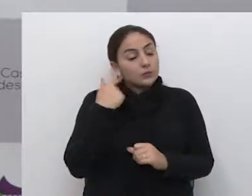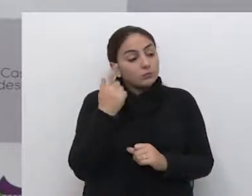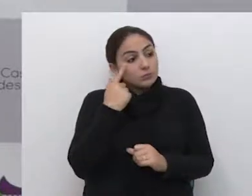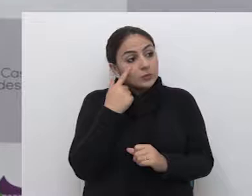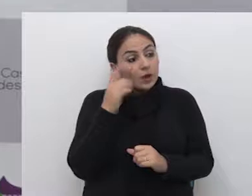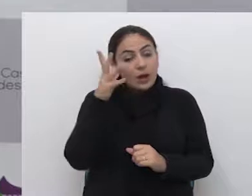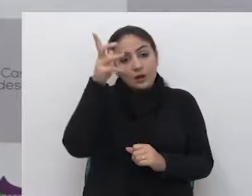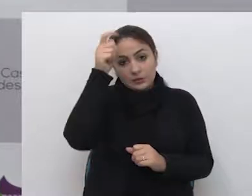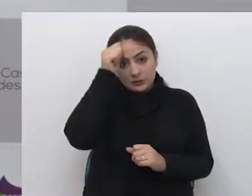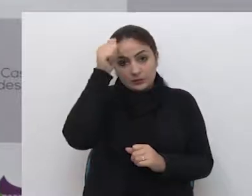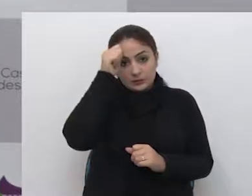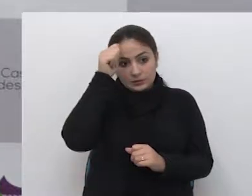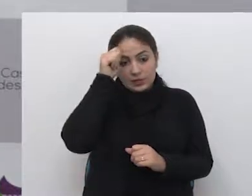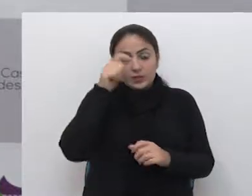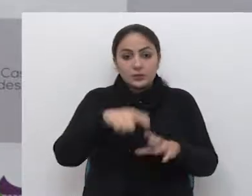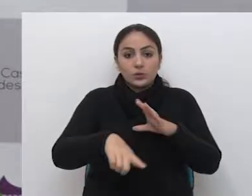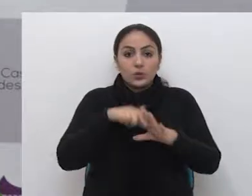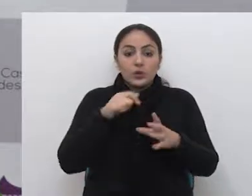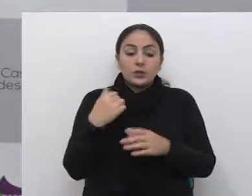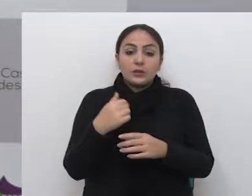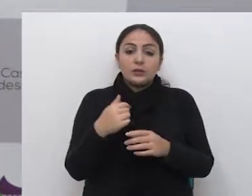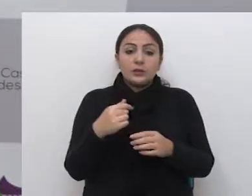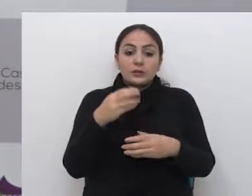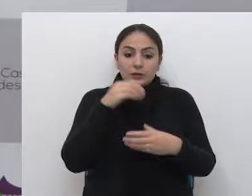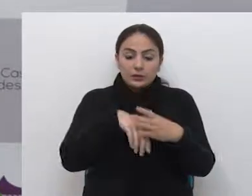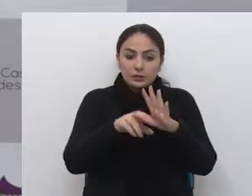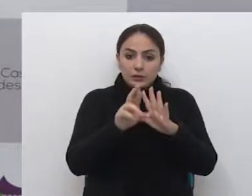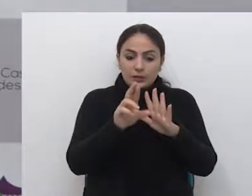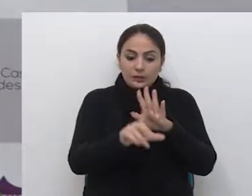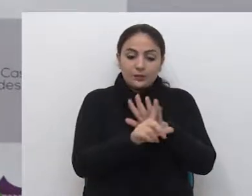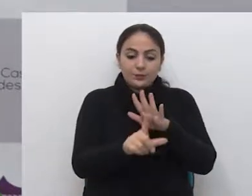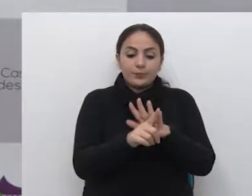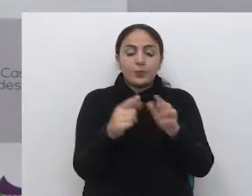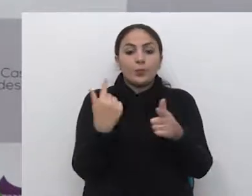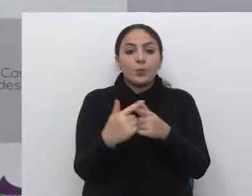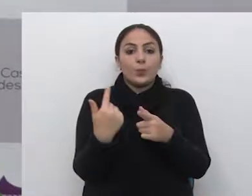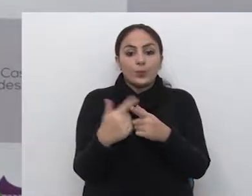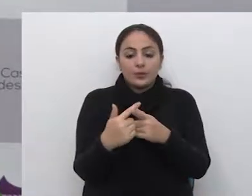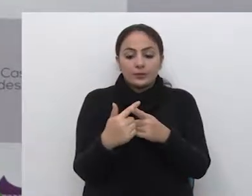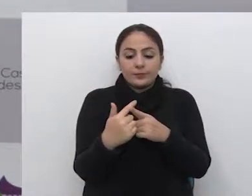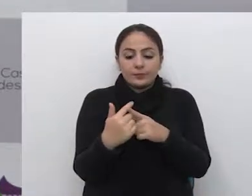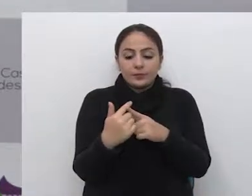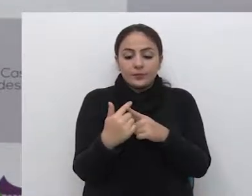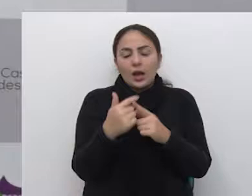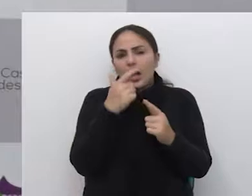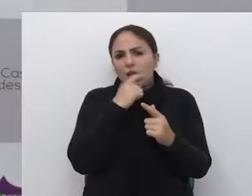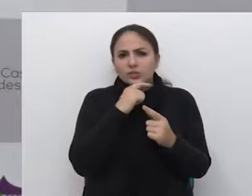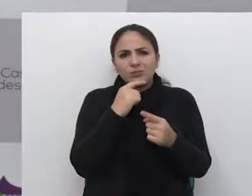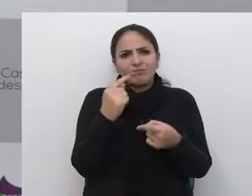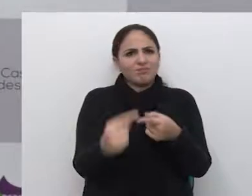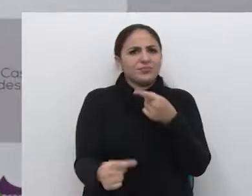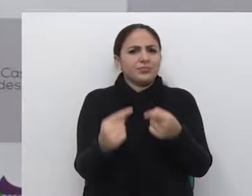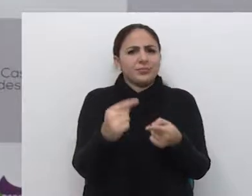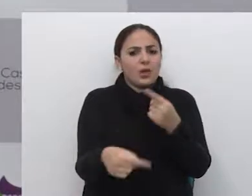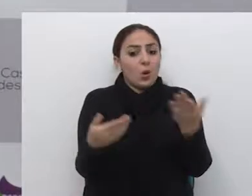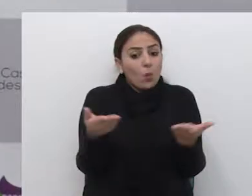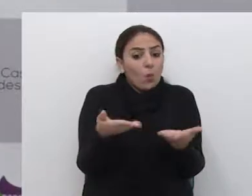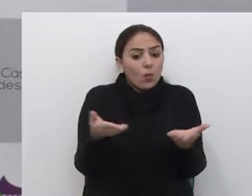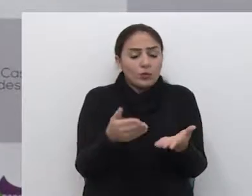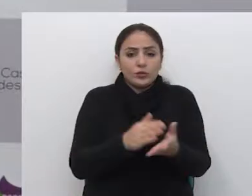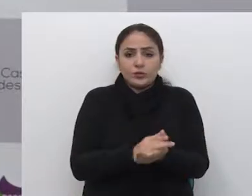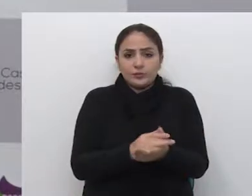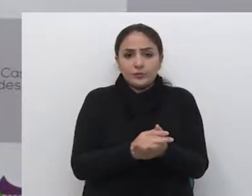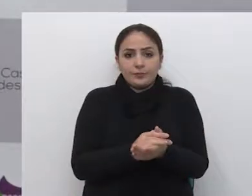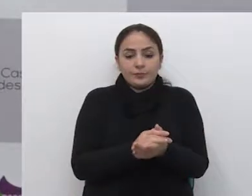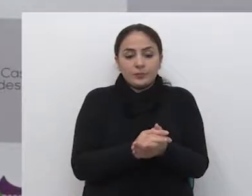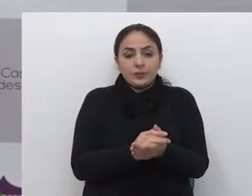vai avaliar essa decisão sobre o aspecto legal, porque nos pareceu a ilegalidade dessa decisão